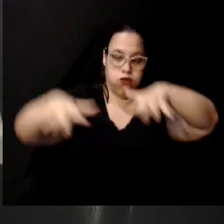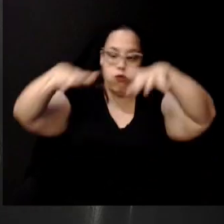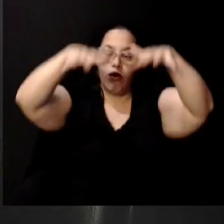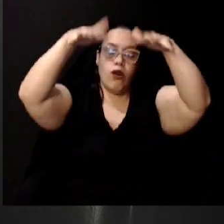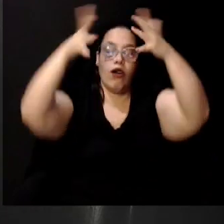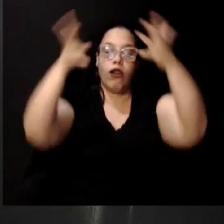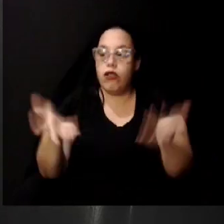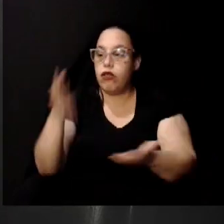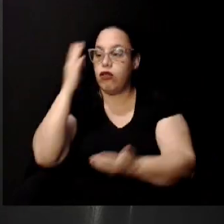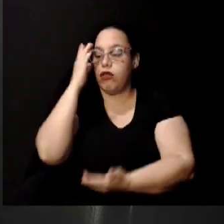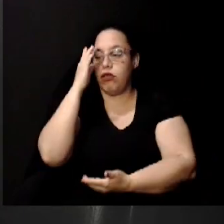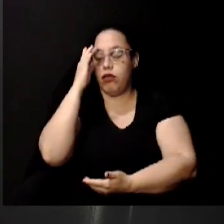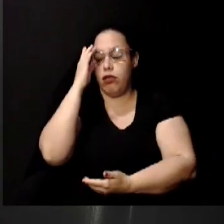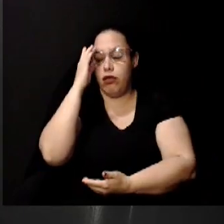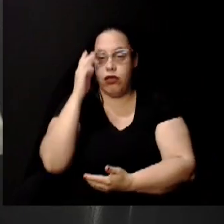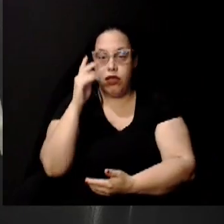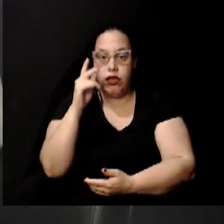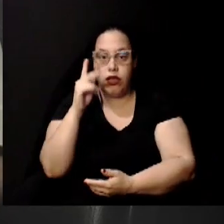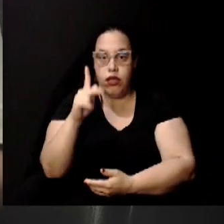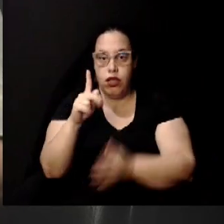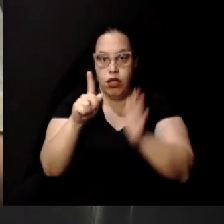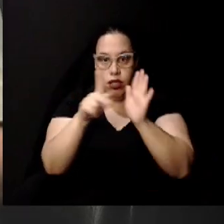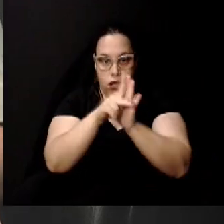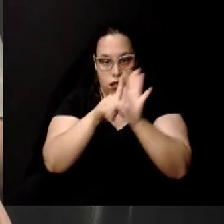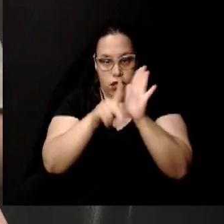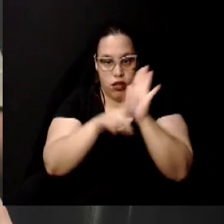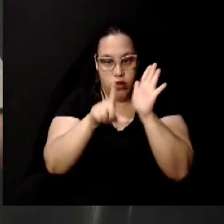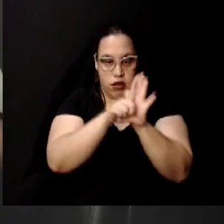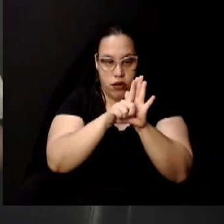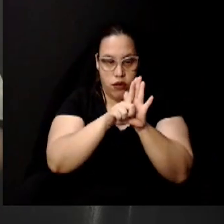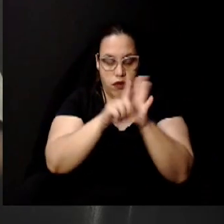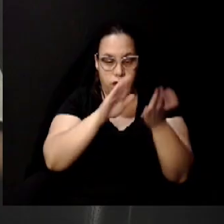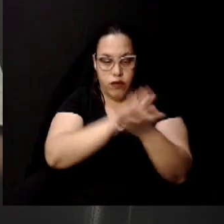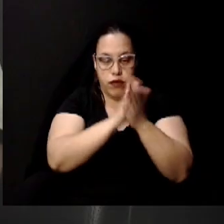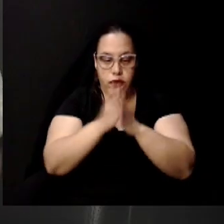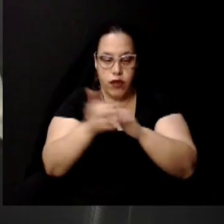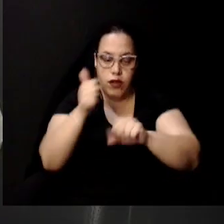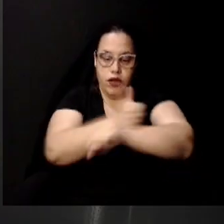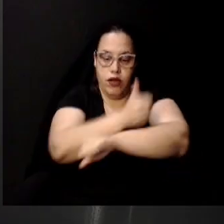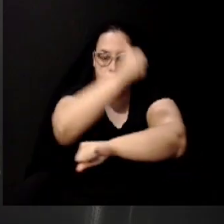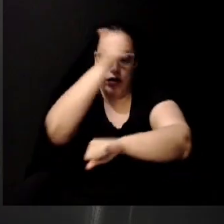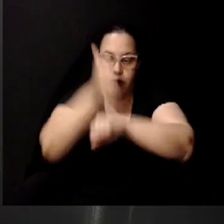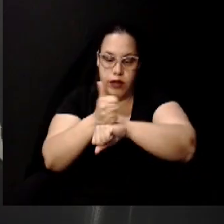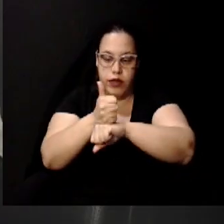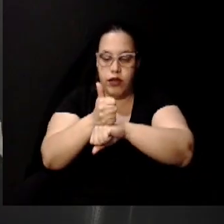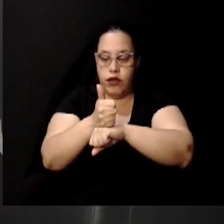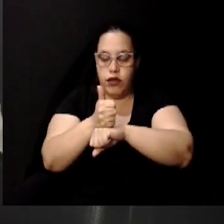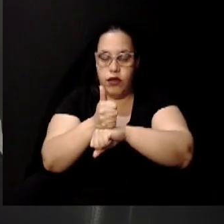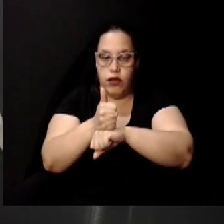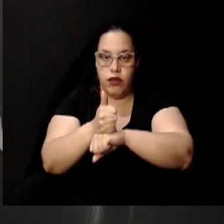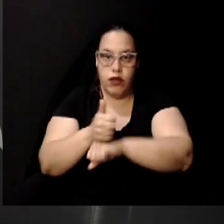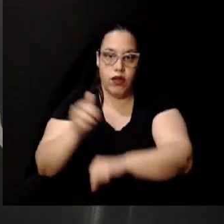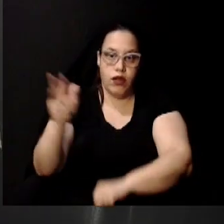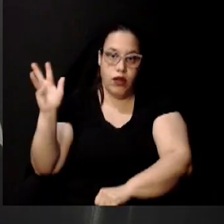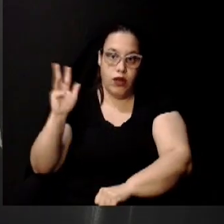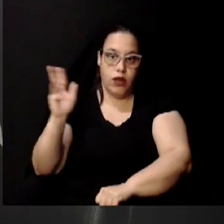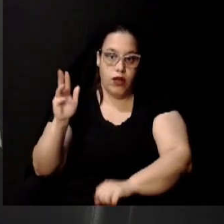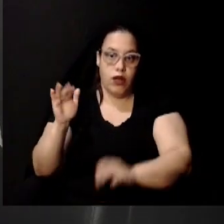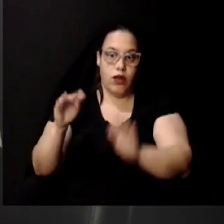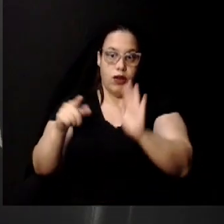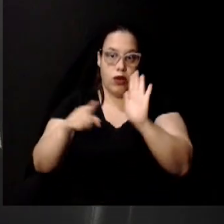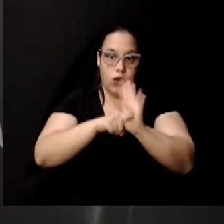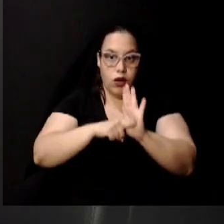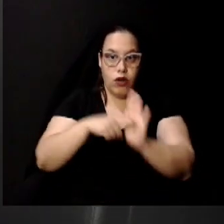o PL da devastação, que foi aprovado num golpe pelo Congresso da Mamata, e que o Lula vetou só 63 artigos, né, não